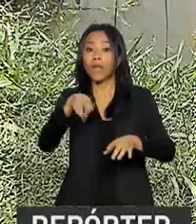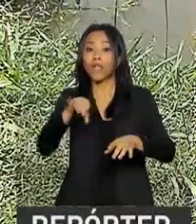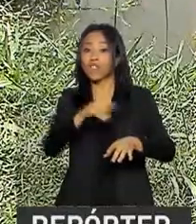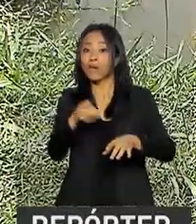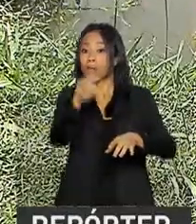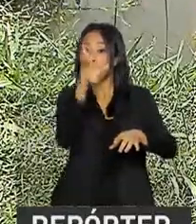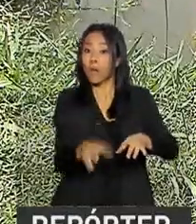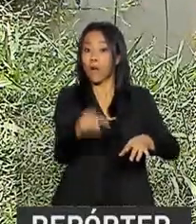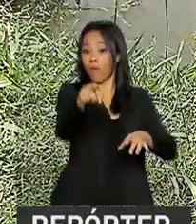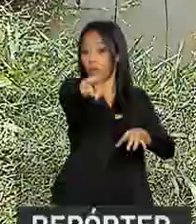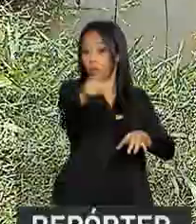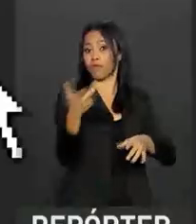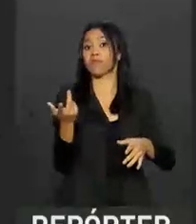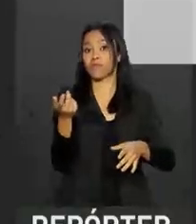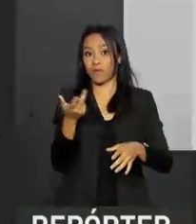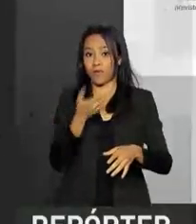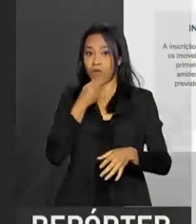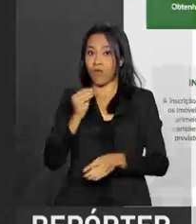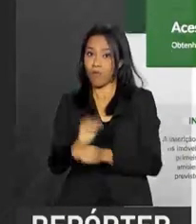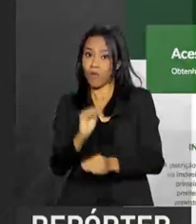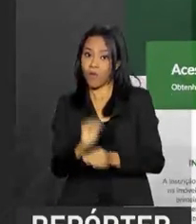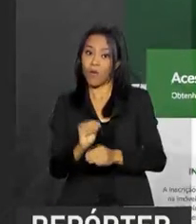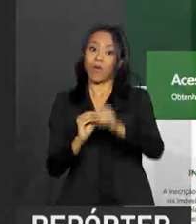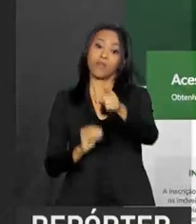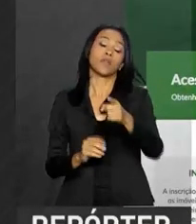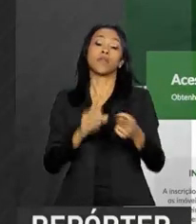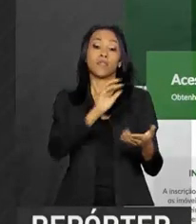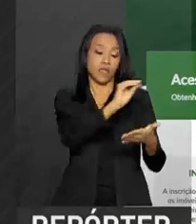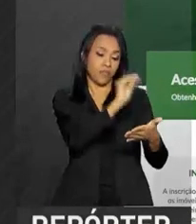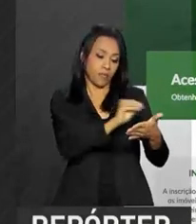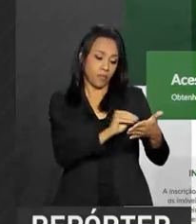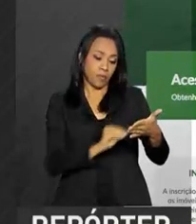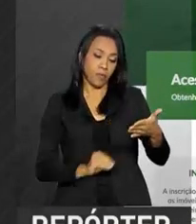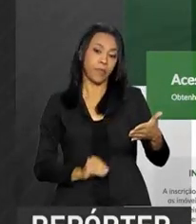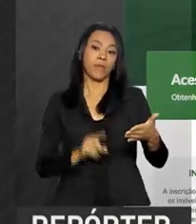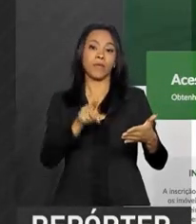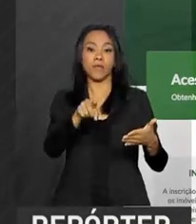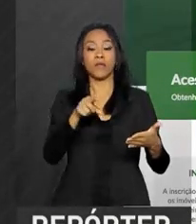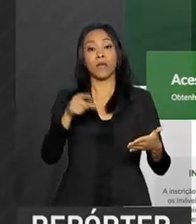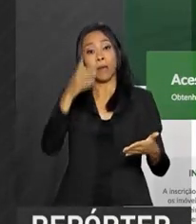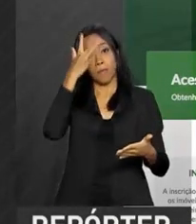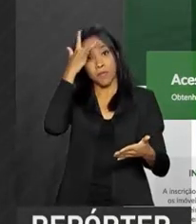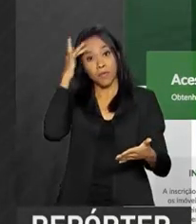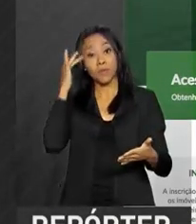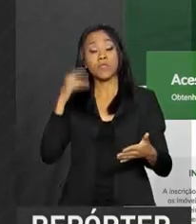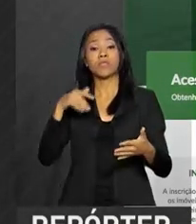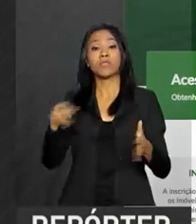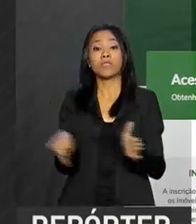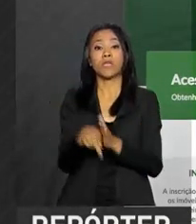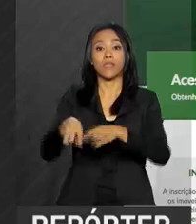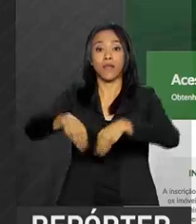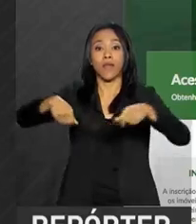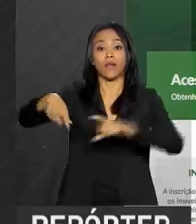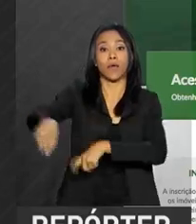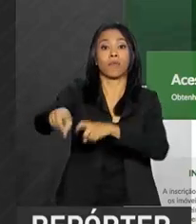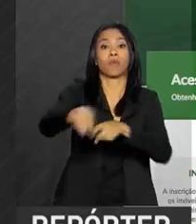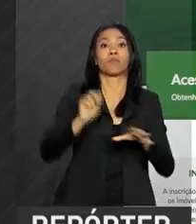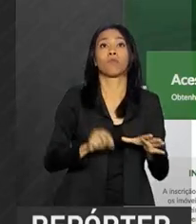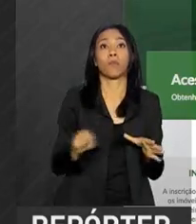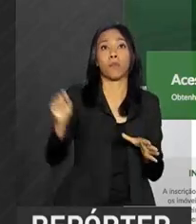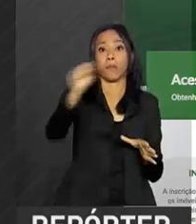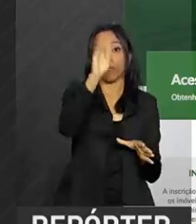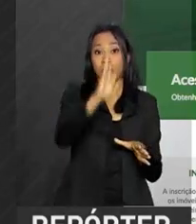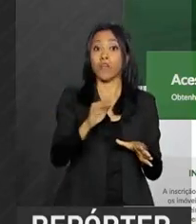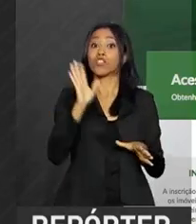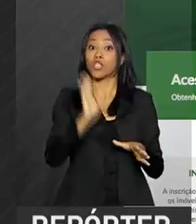esses que o frio toma conta no cadastro ambiental rural feito por proprietários rurais de todo o país foram identificadas cerca